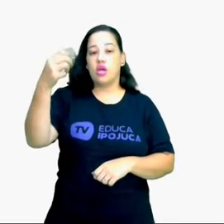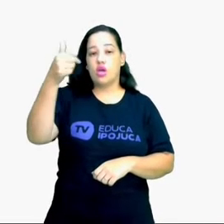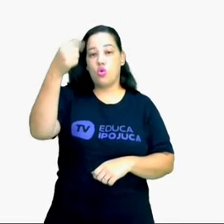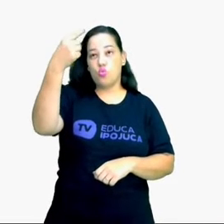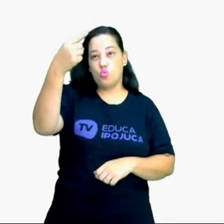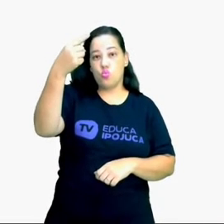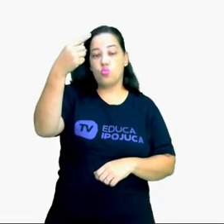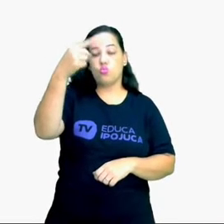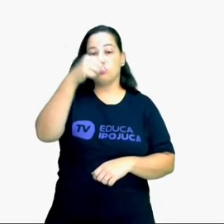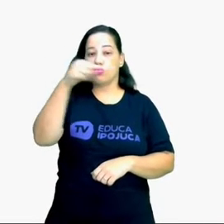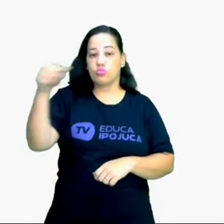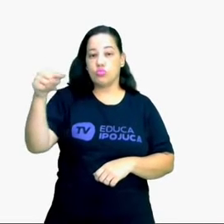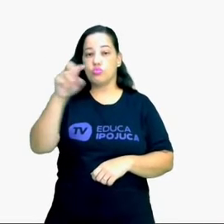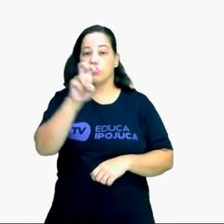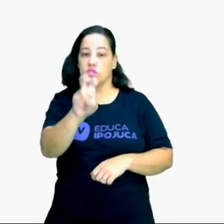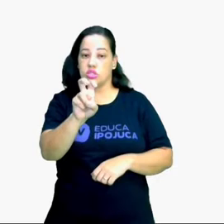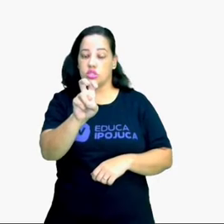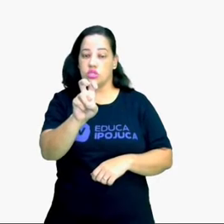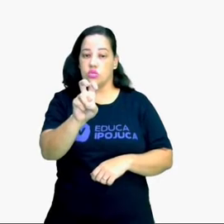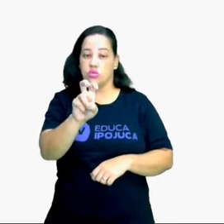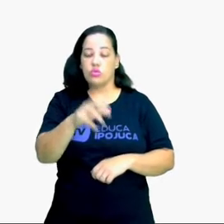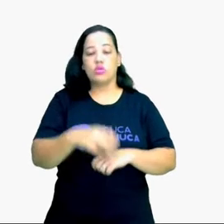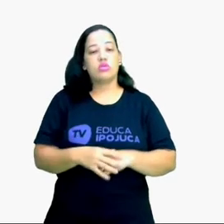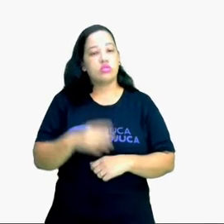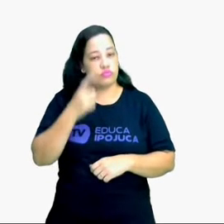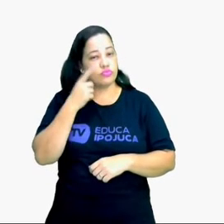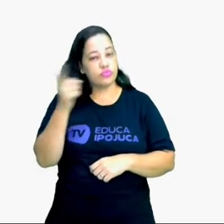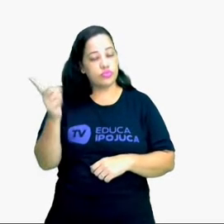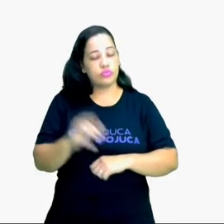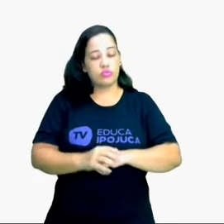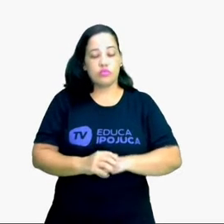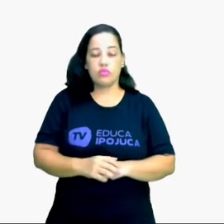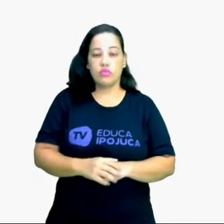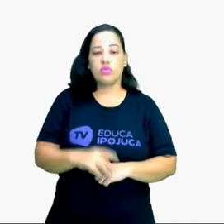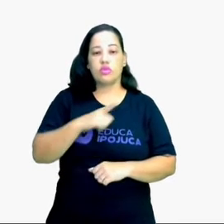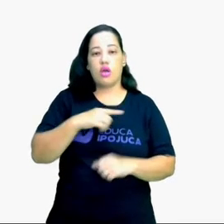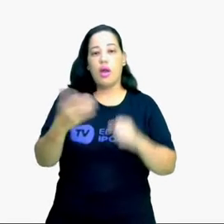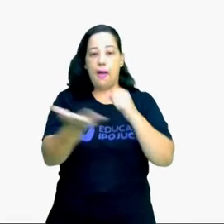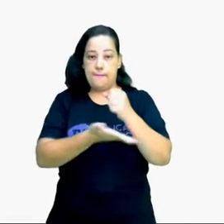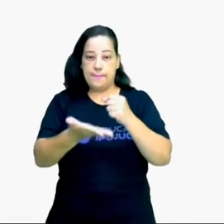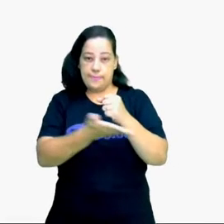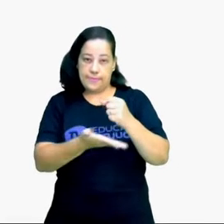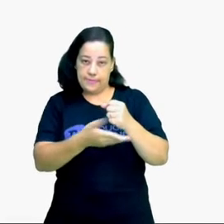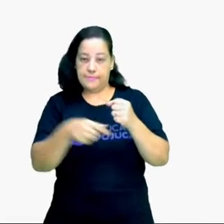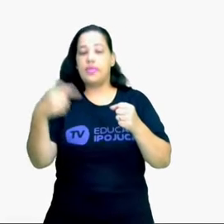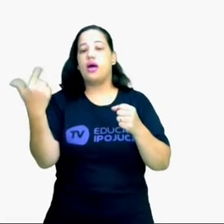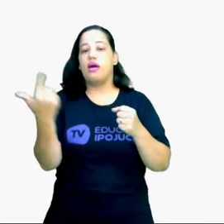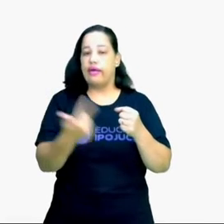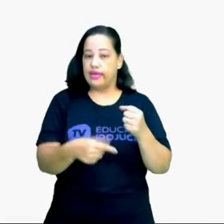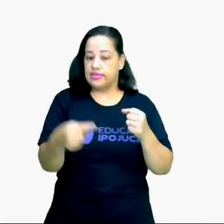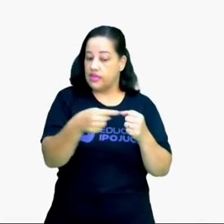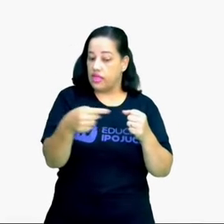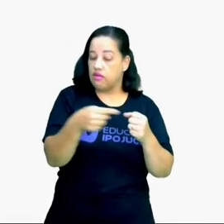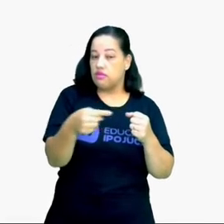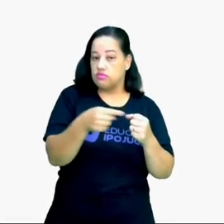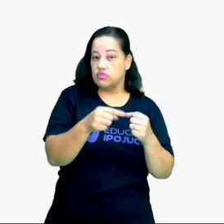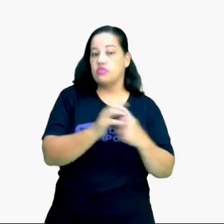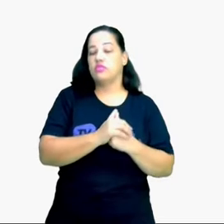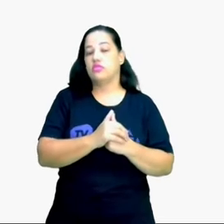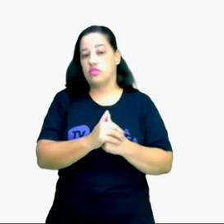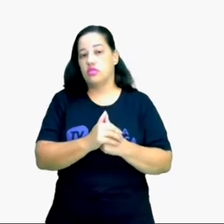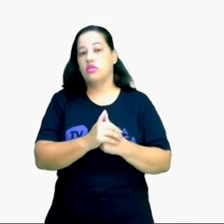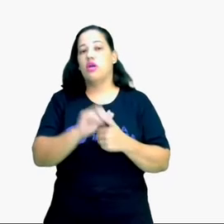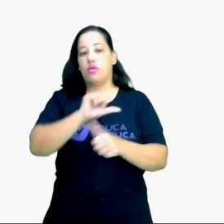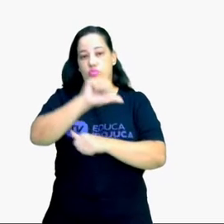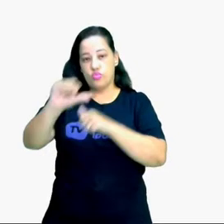sobre 5. Vamos lá. Radical. Base é a mesma, negativa. O numerador vem